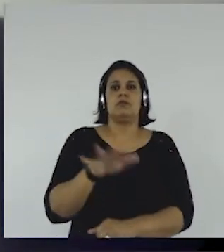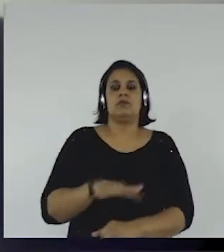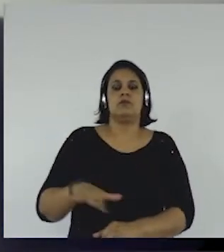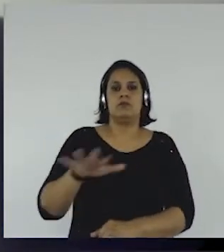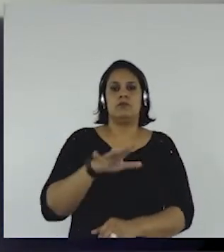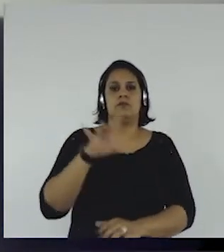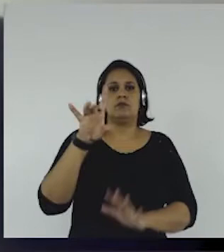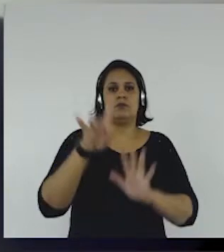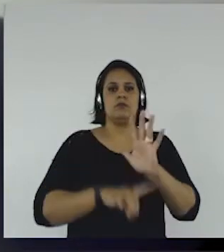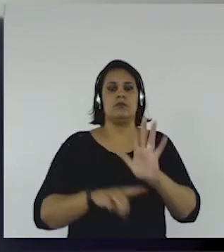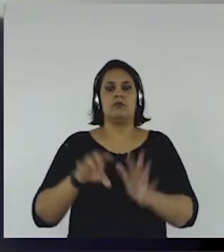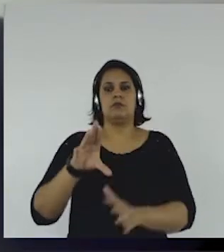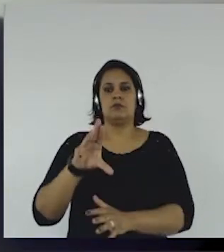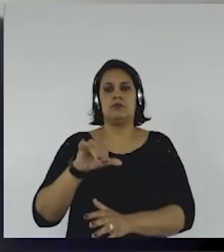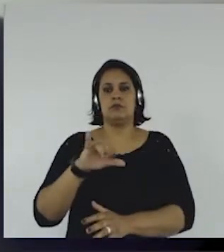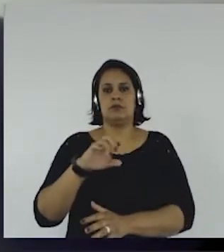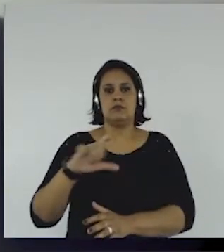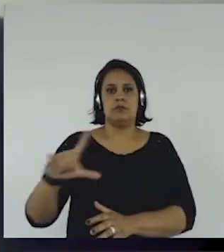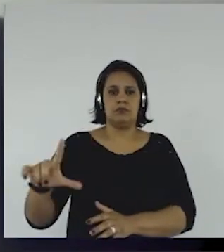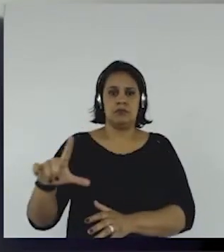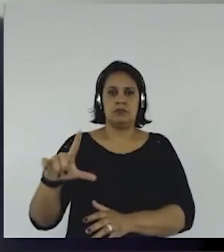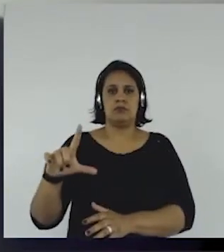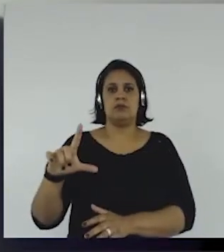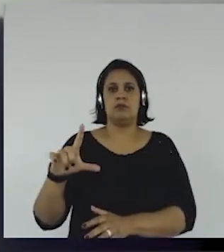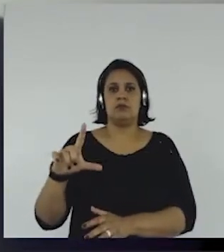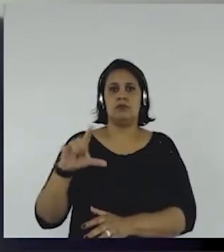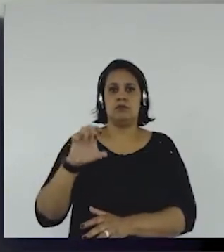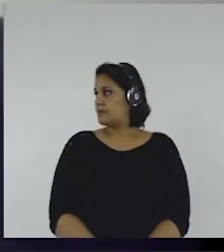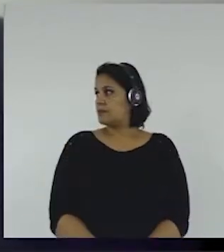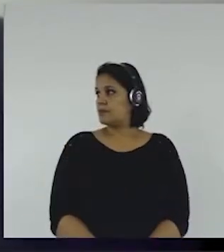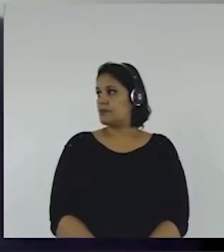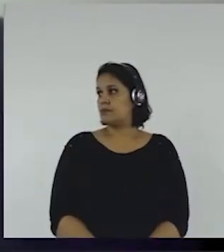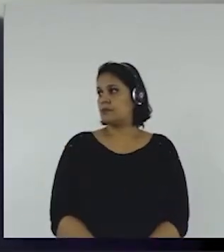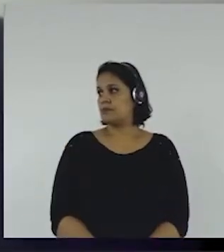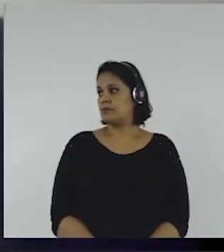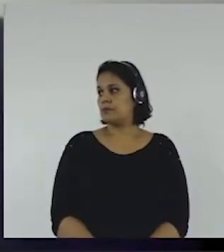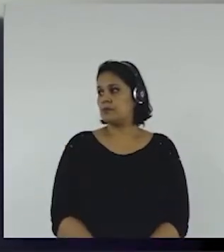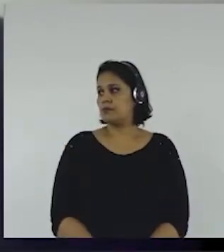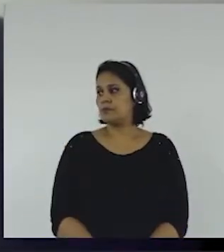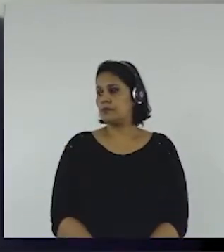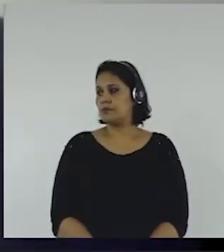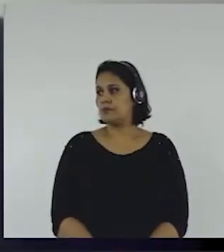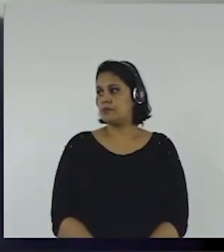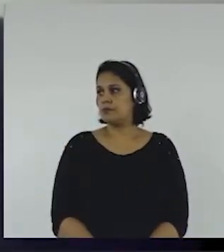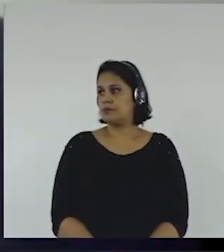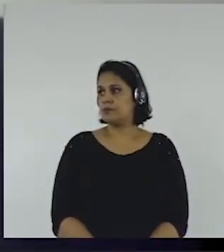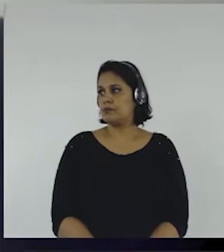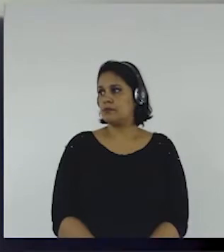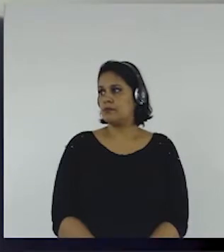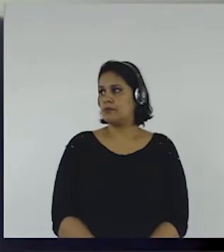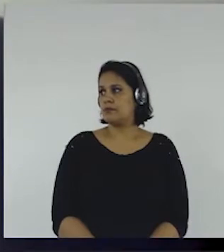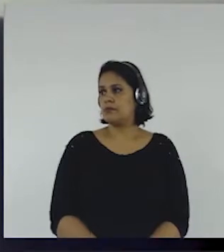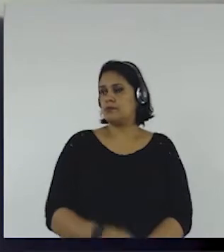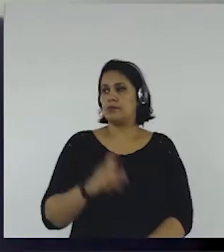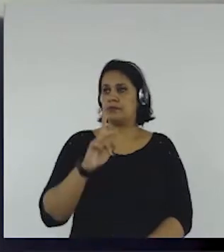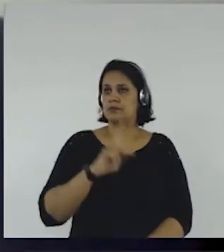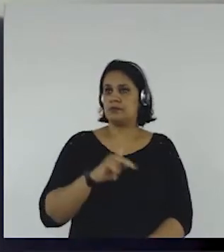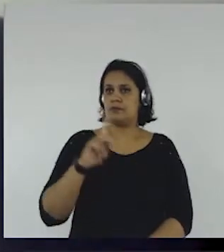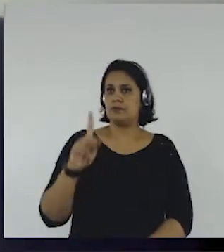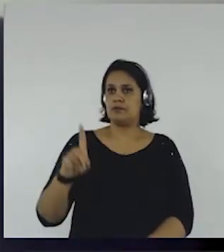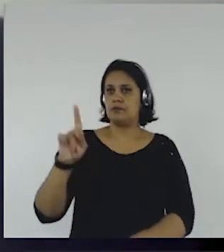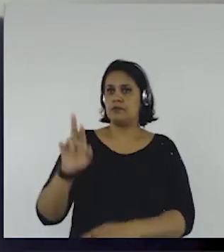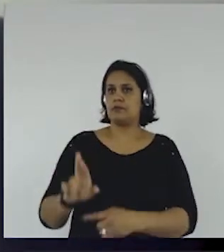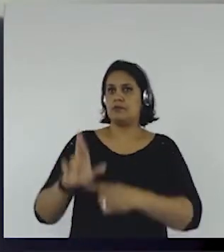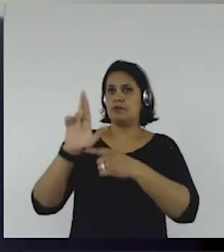Direito Civil da Escola da Magistratura do Rio de Janeiro, a EMERGE. Professor titular de Direito Civil da Escola